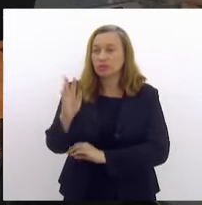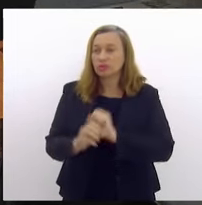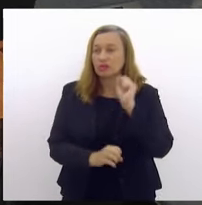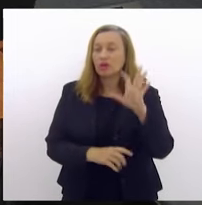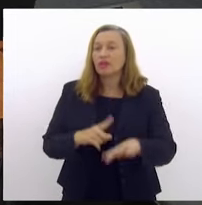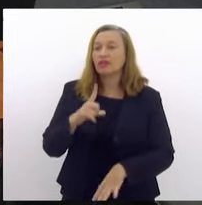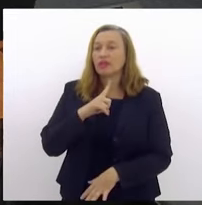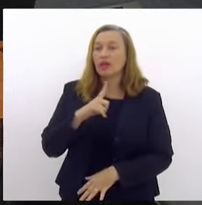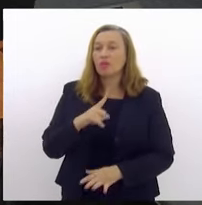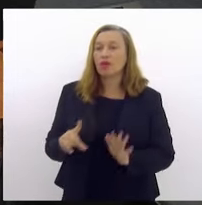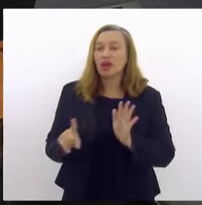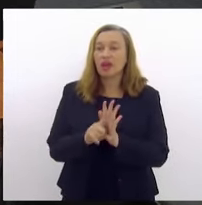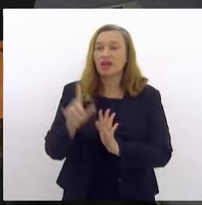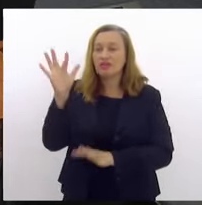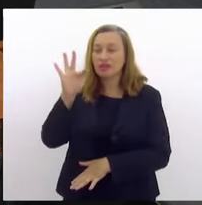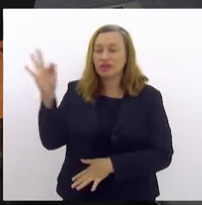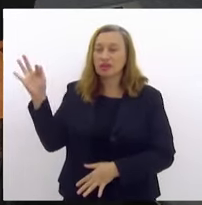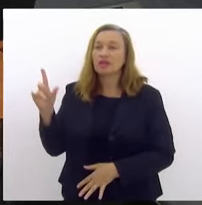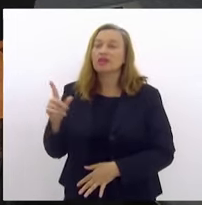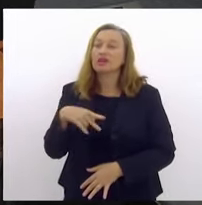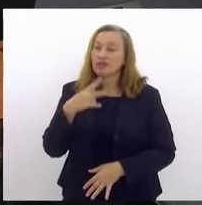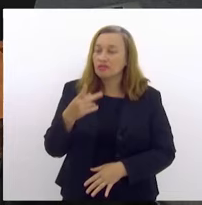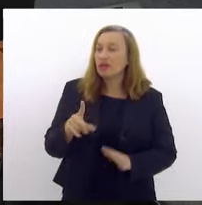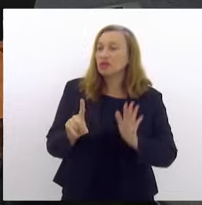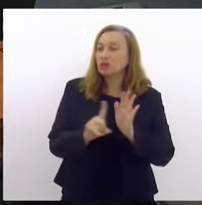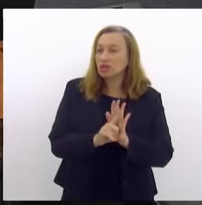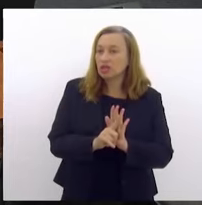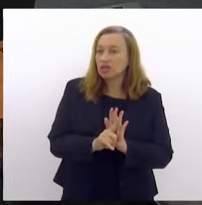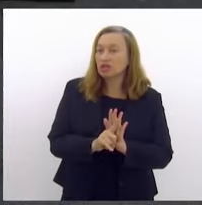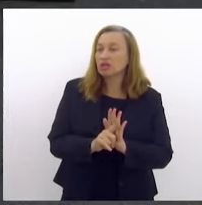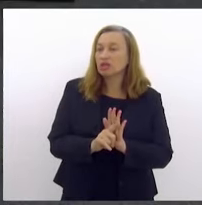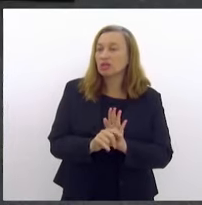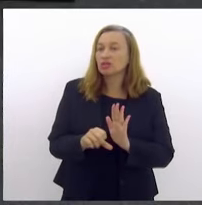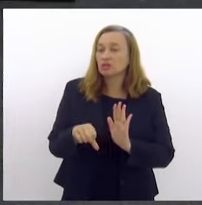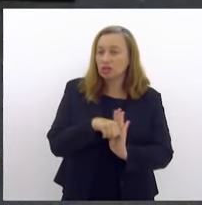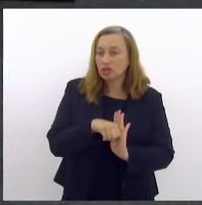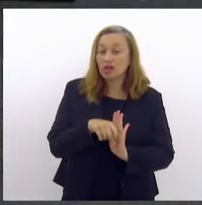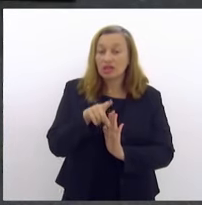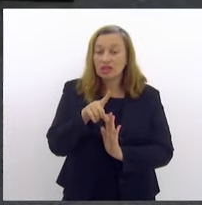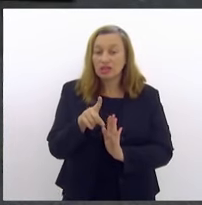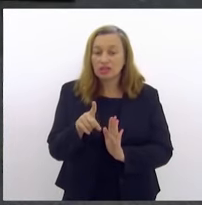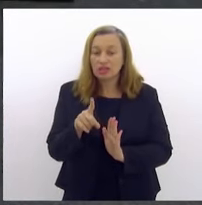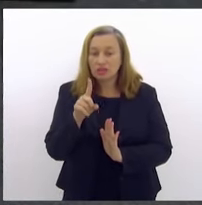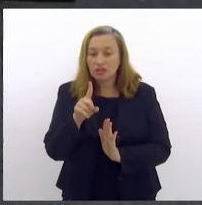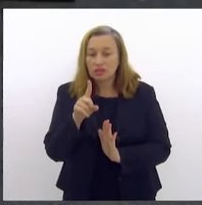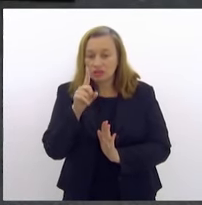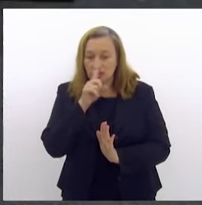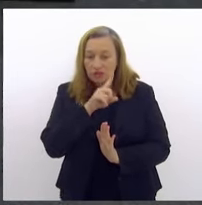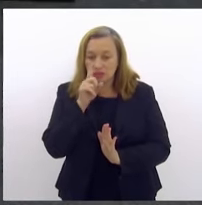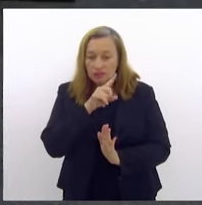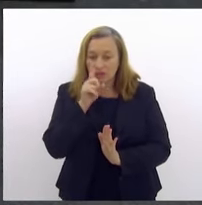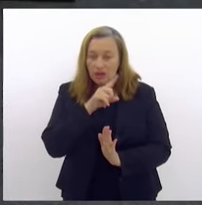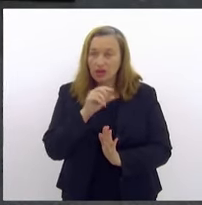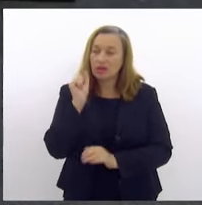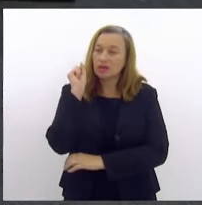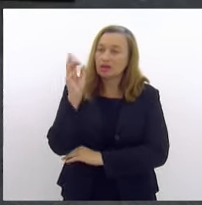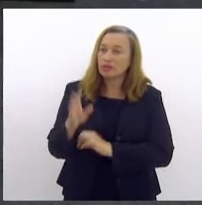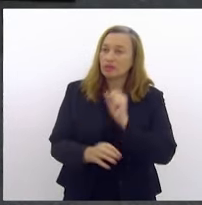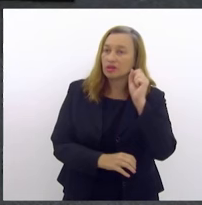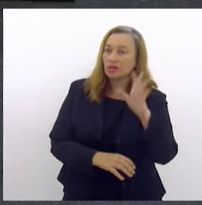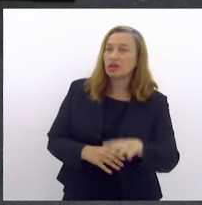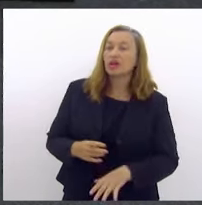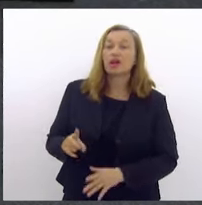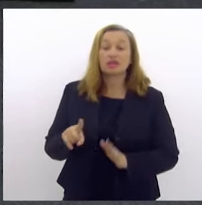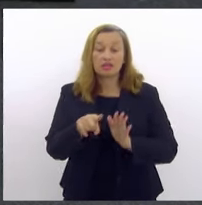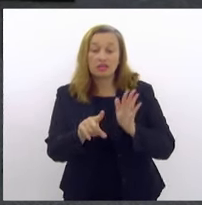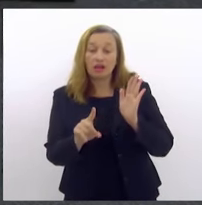federal que fala dos crimes ambientais. Essa fala das infrações ambientais. E essa lei, deputada